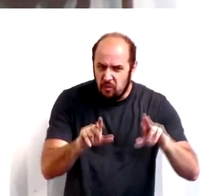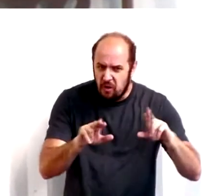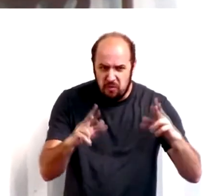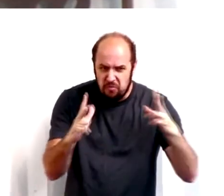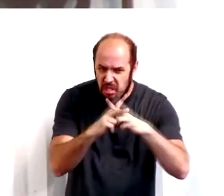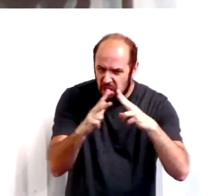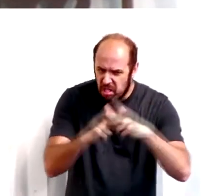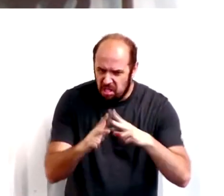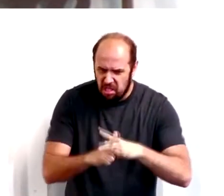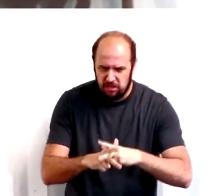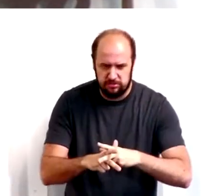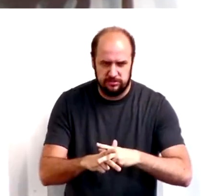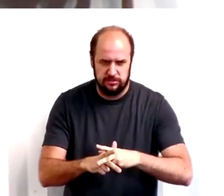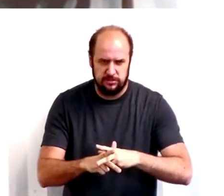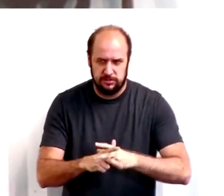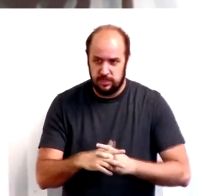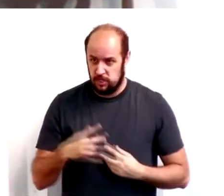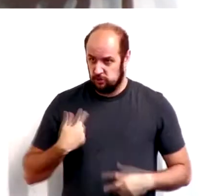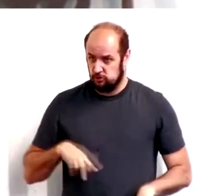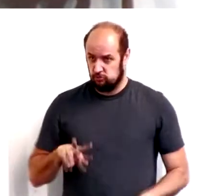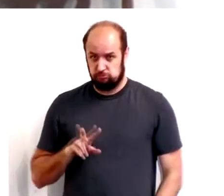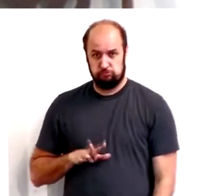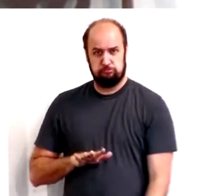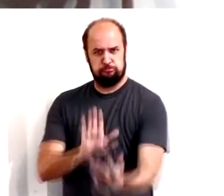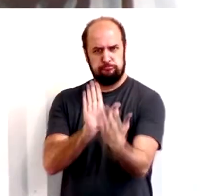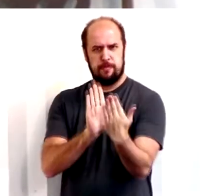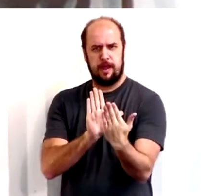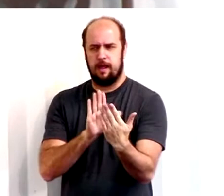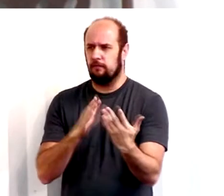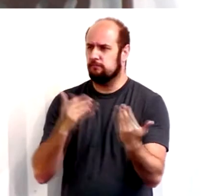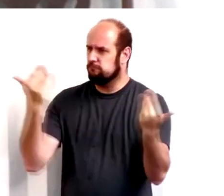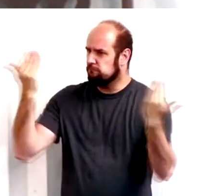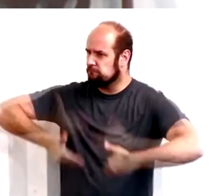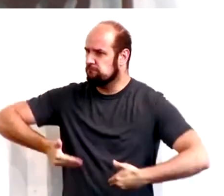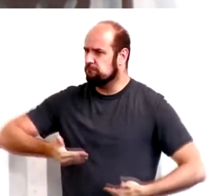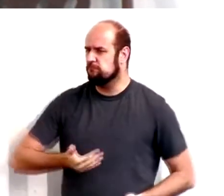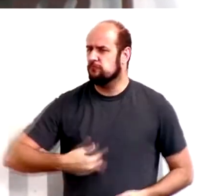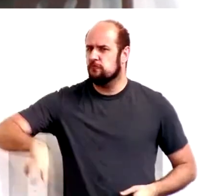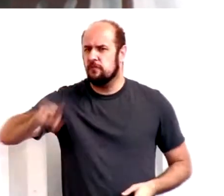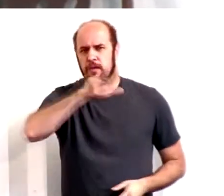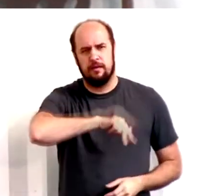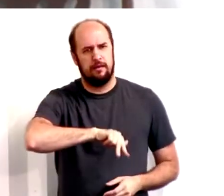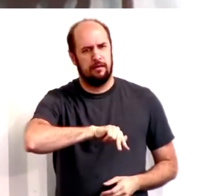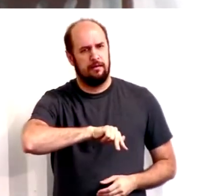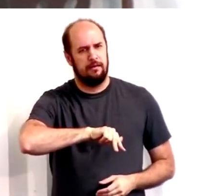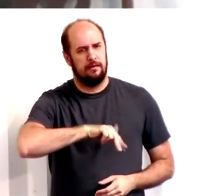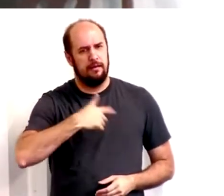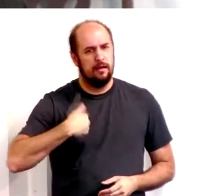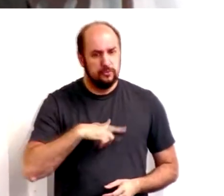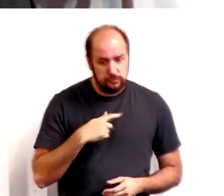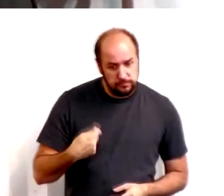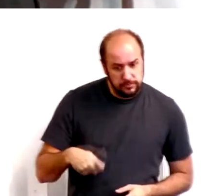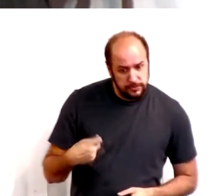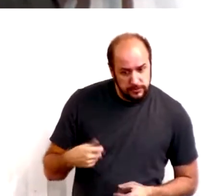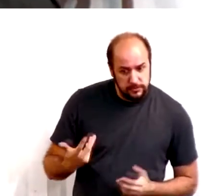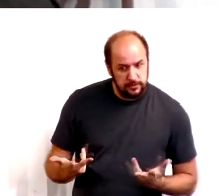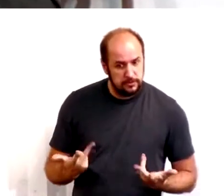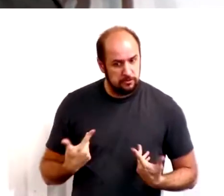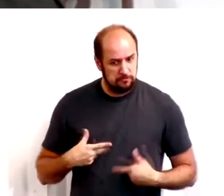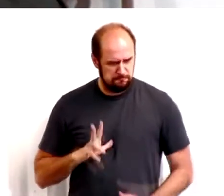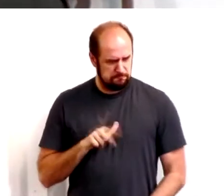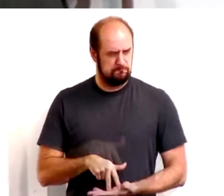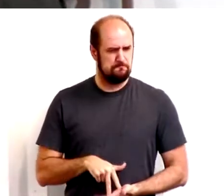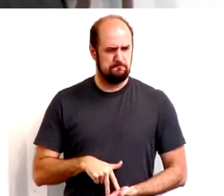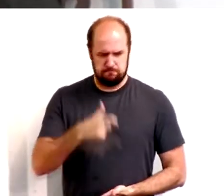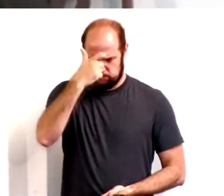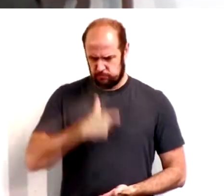de batalha, ele está diante de nós. Ele está diante de nós. E nós precisamos, então, de assumir o